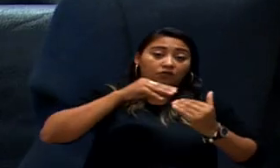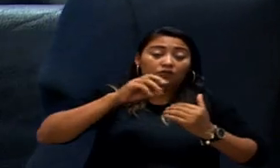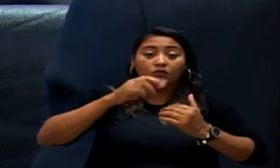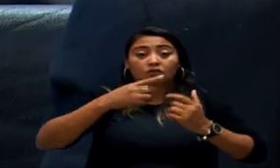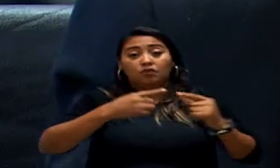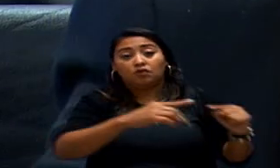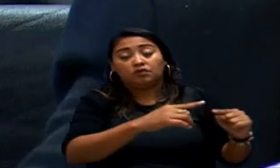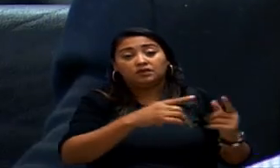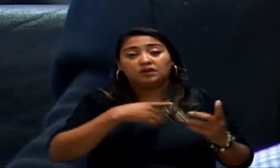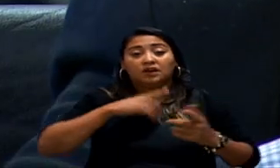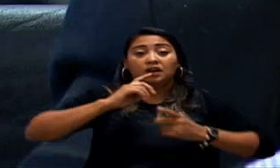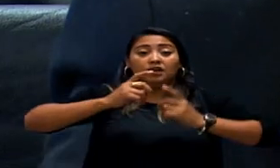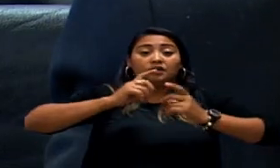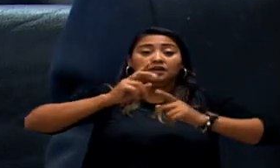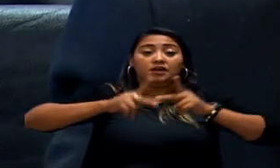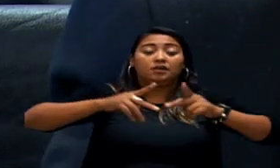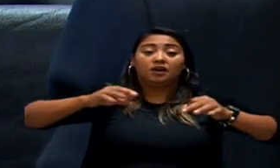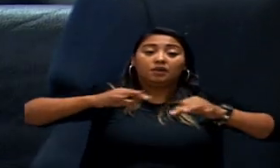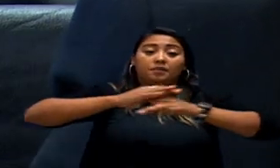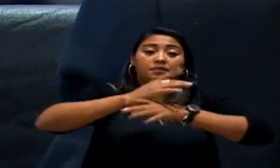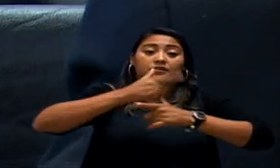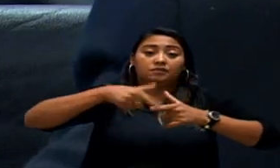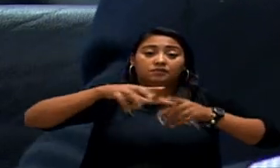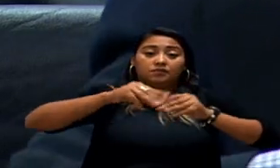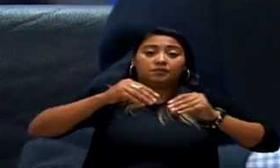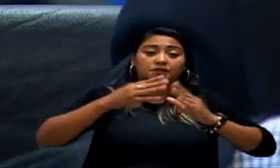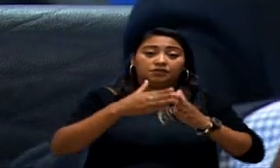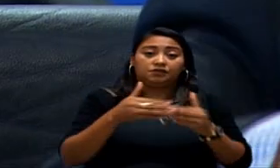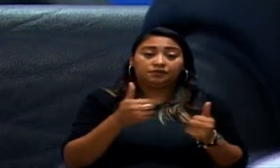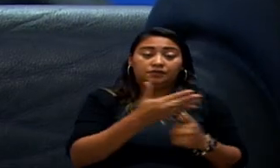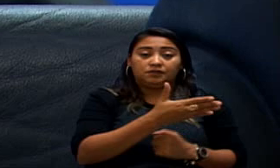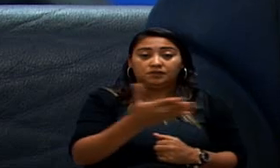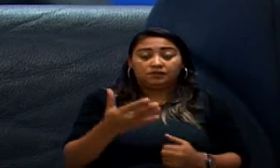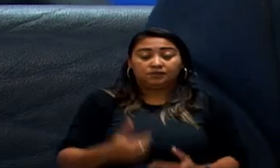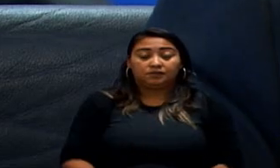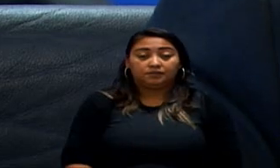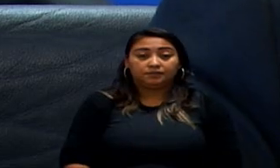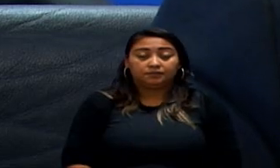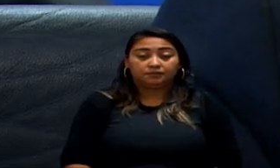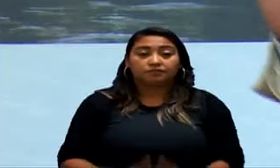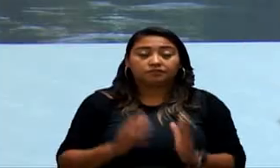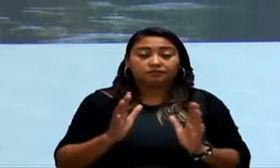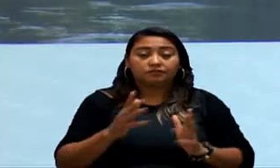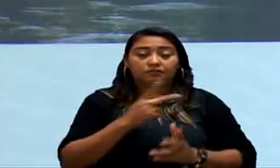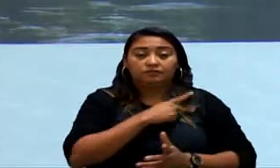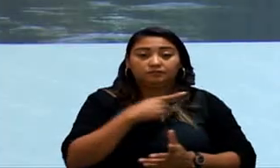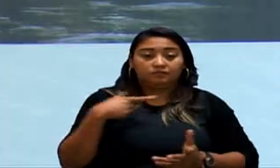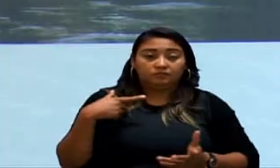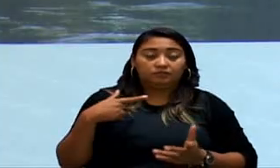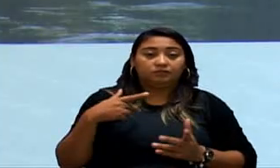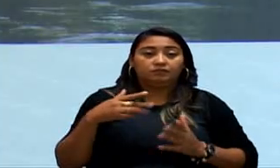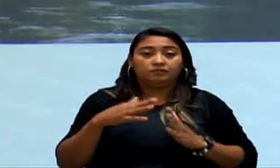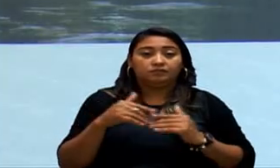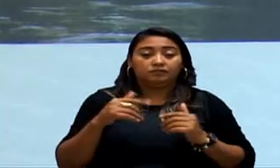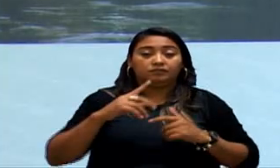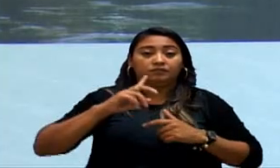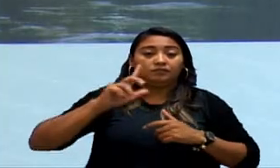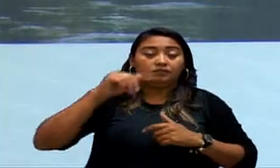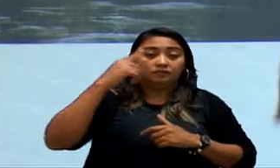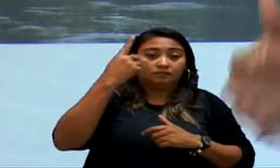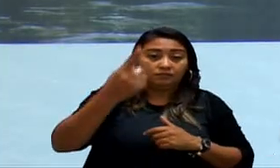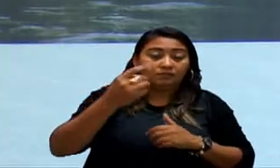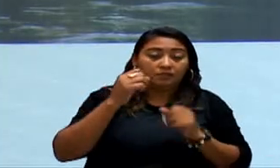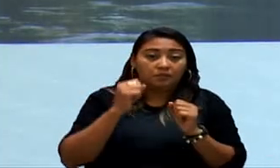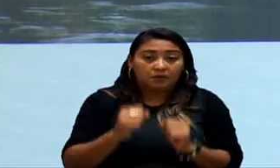no extraordinário, vamos resolver isso de uma vez por todas. Isso que eu ia pedir, Vossa Excelência. Tá, eu já estou até pedindo para o presidente, na próxima, a gente poderia,